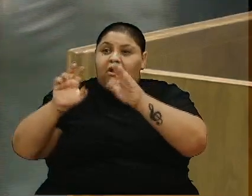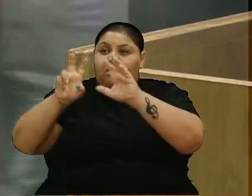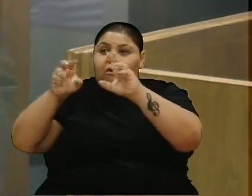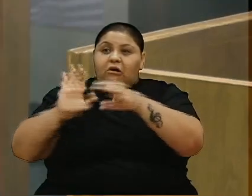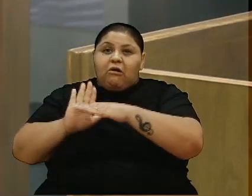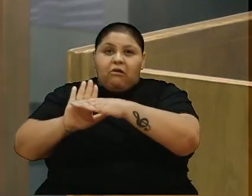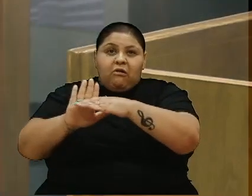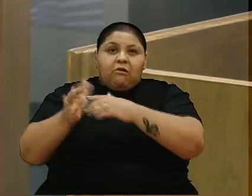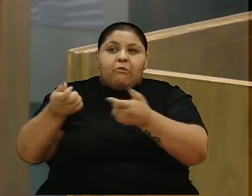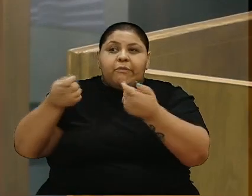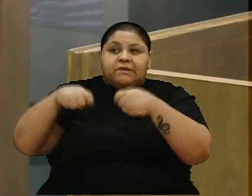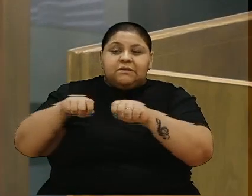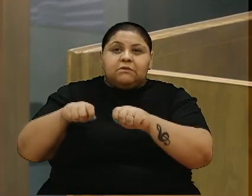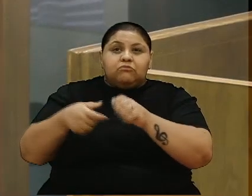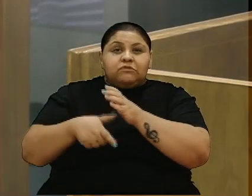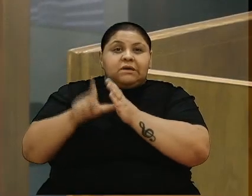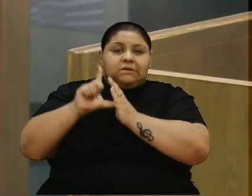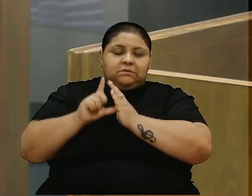quanto antes,